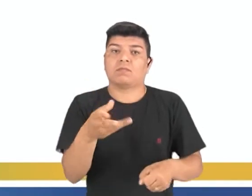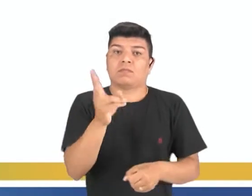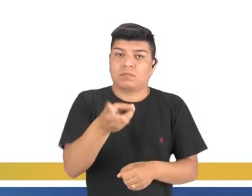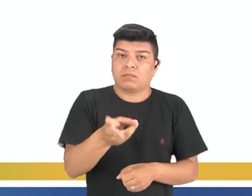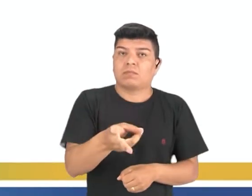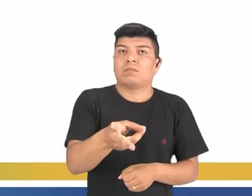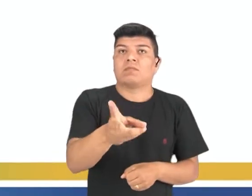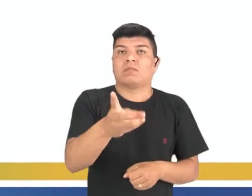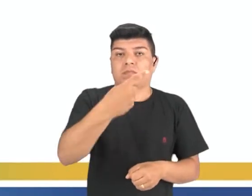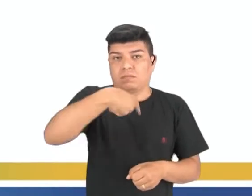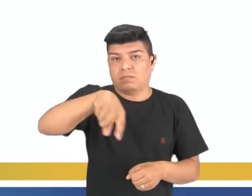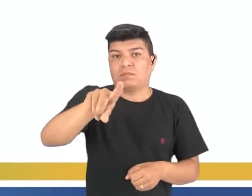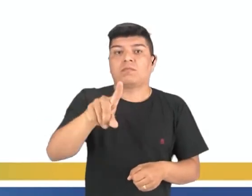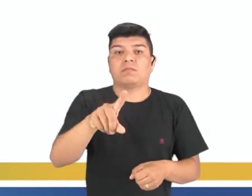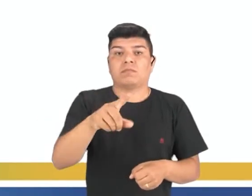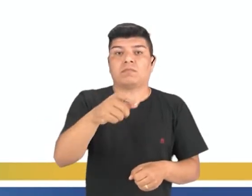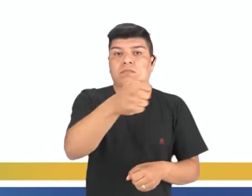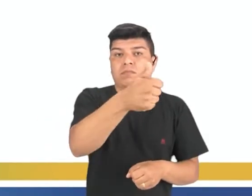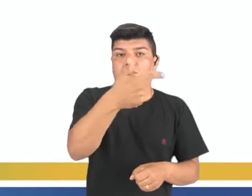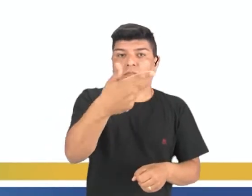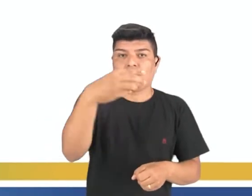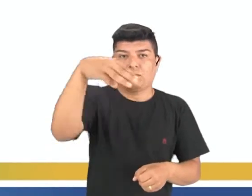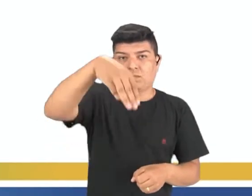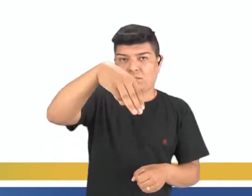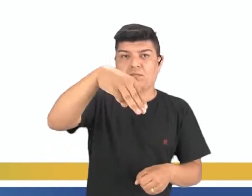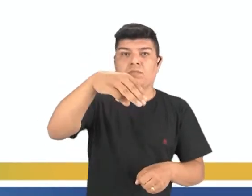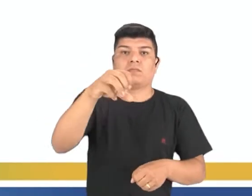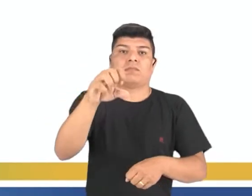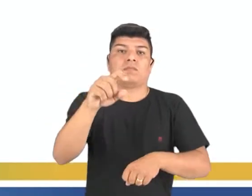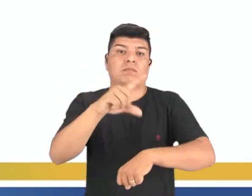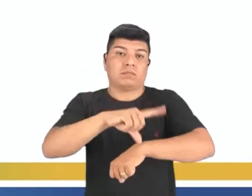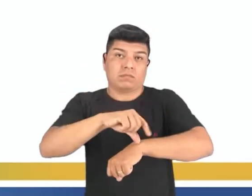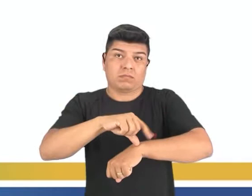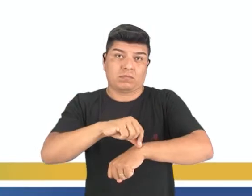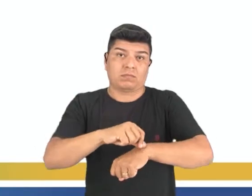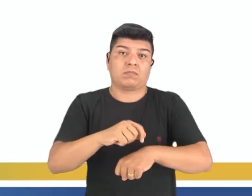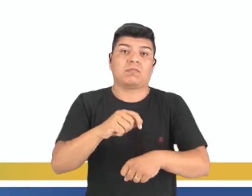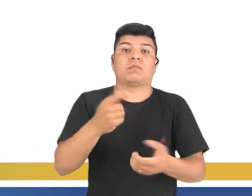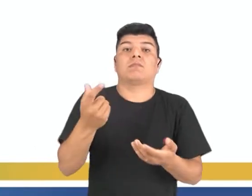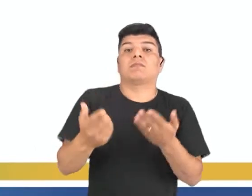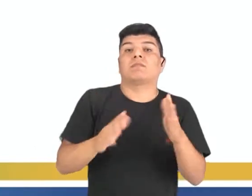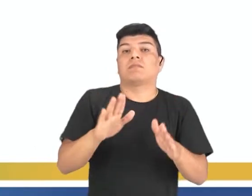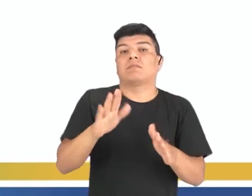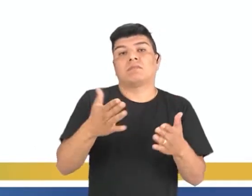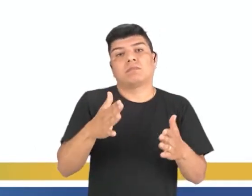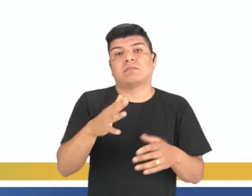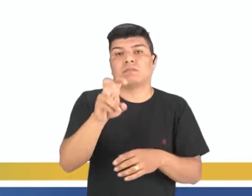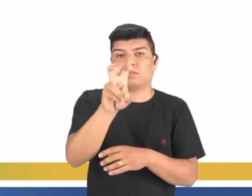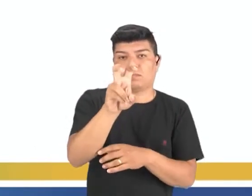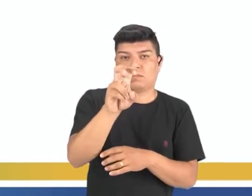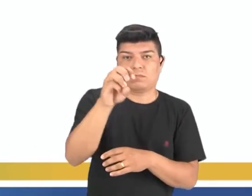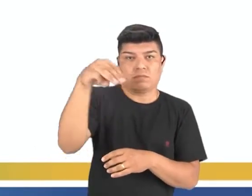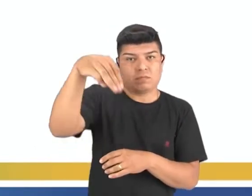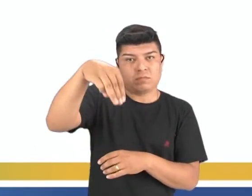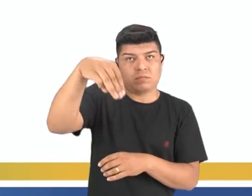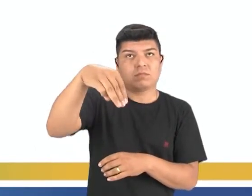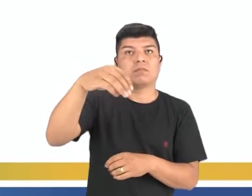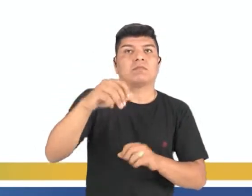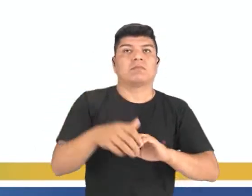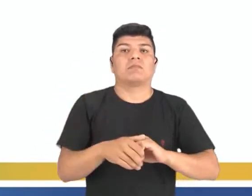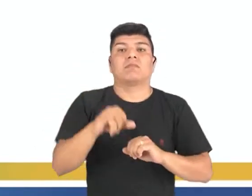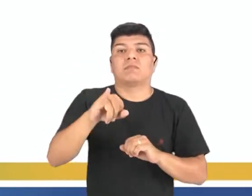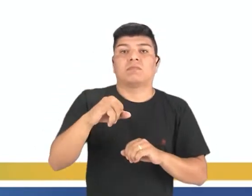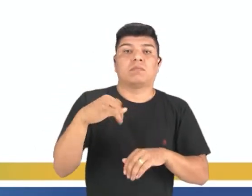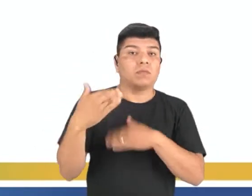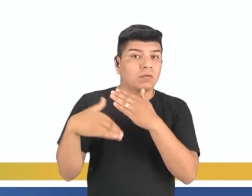constatar que indo a velocidade de 12 metros por segundo, ele gastava 5 minutos, né? Se ele